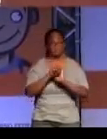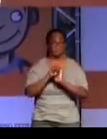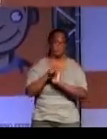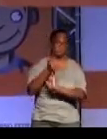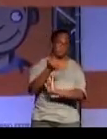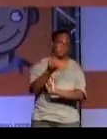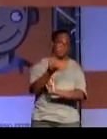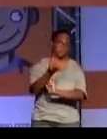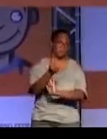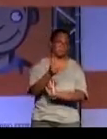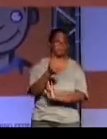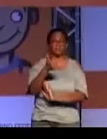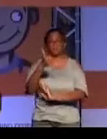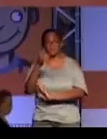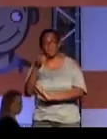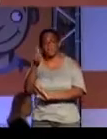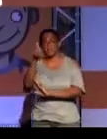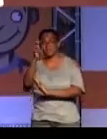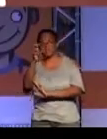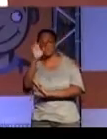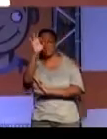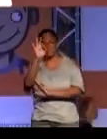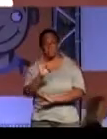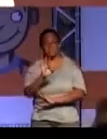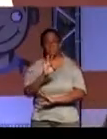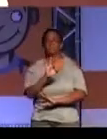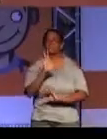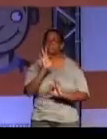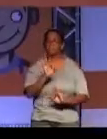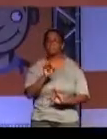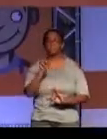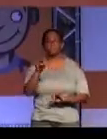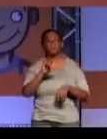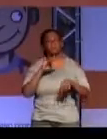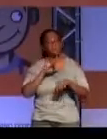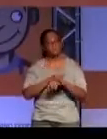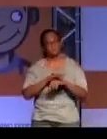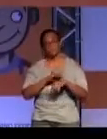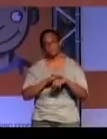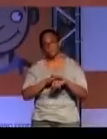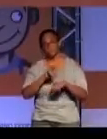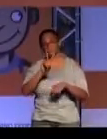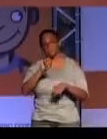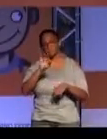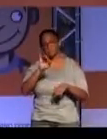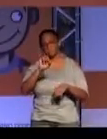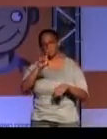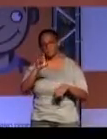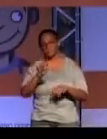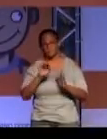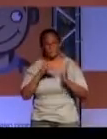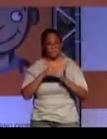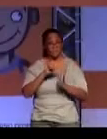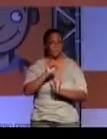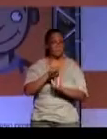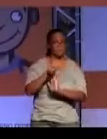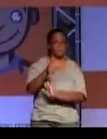XVI, 10 a 15% da mortalidade ocorria pela varíola. No final do século